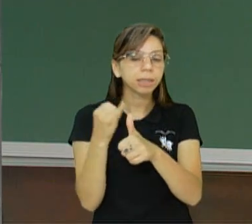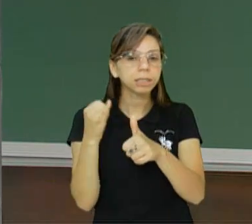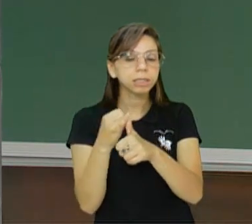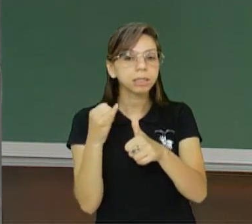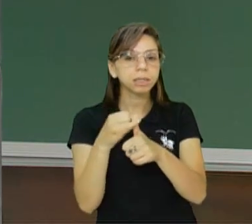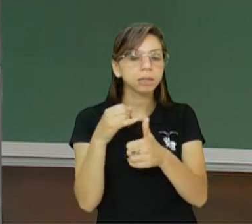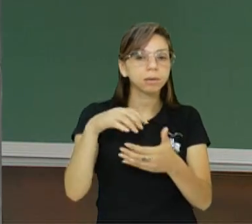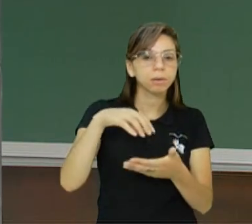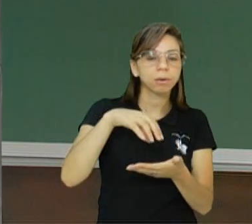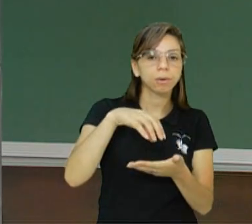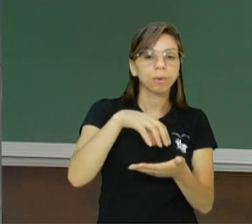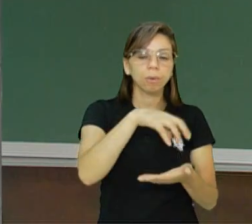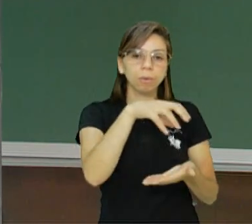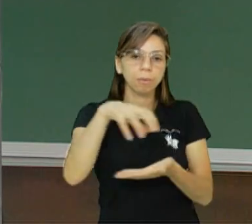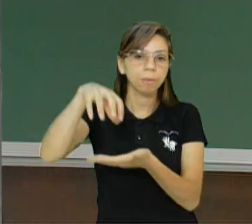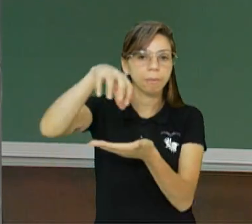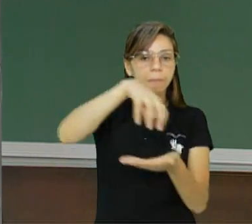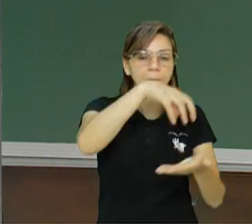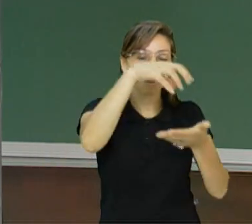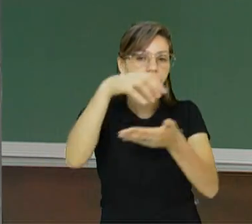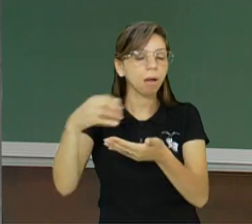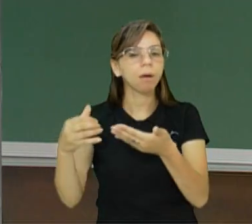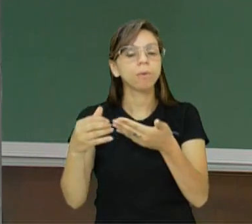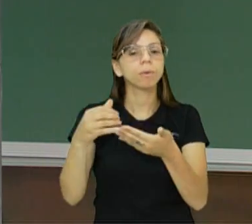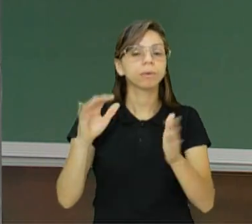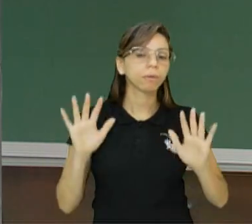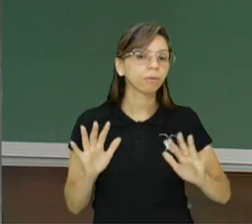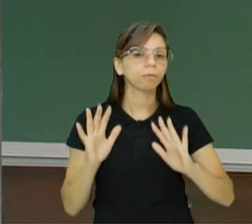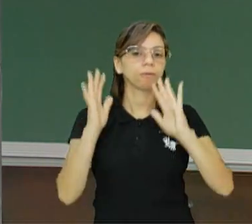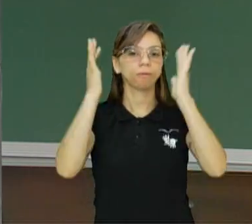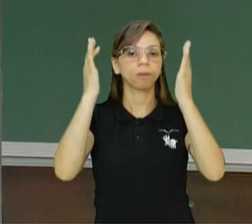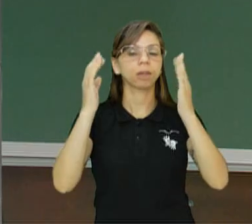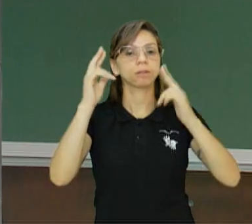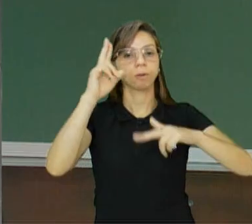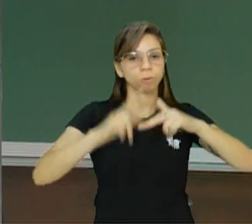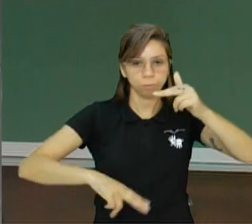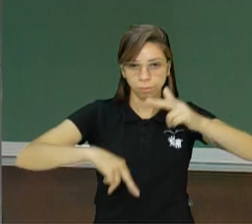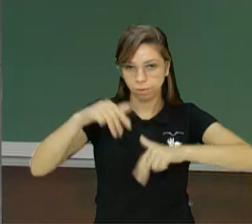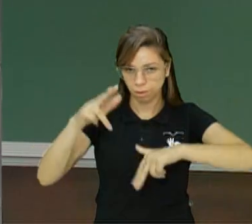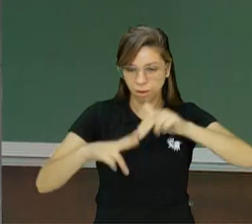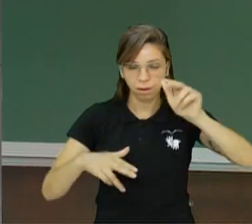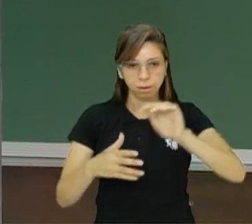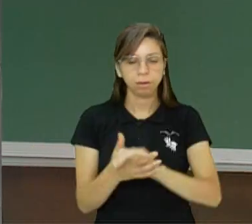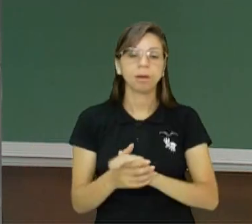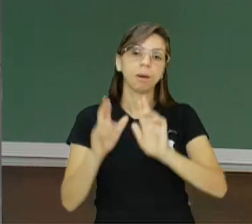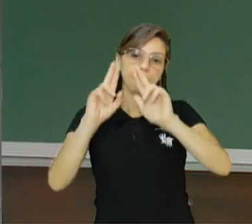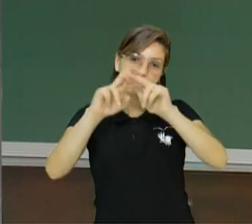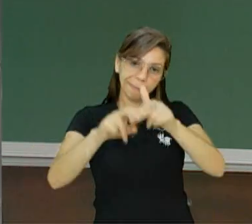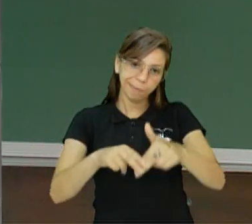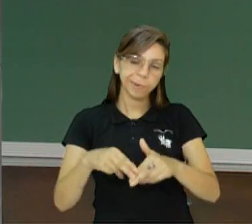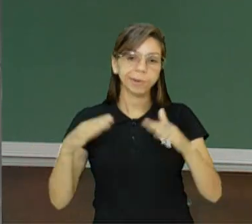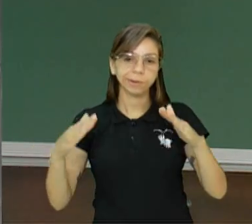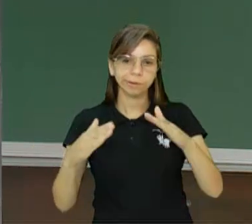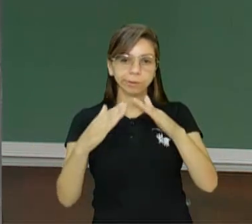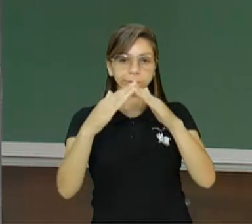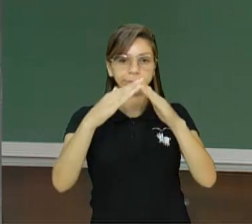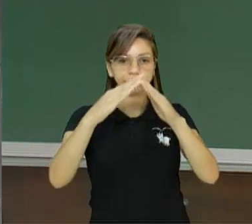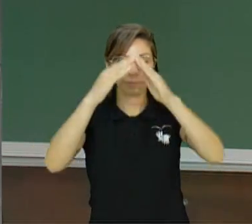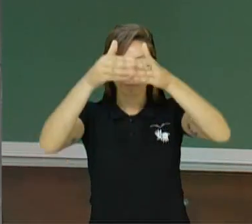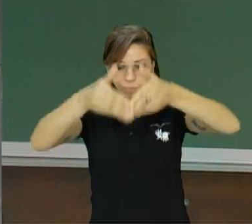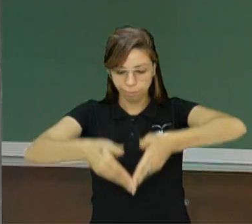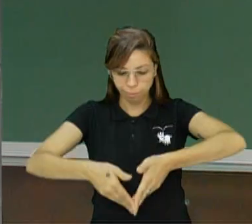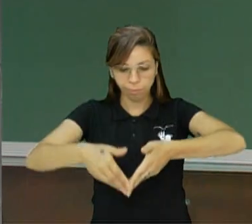viradinha para baixo e a outra encaixada viradinha para cima. Então, por isso que nós viramos a pirâmide e encaixamos aqui os